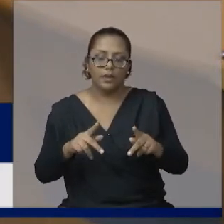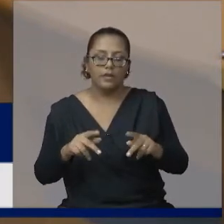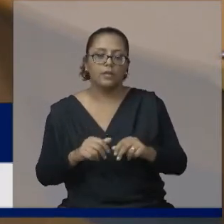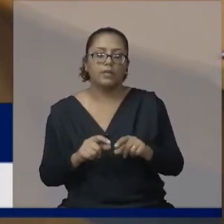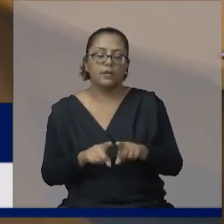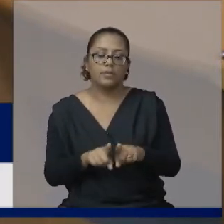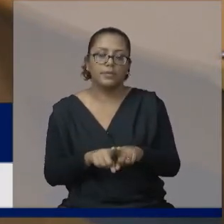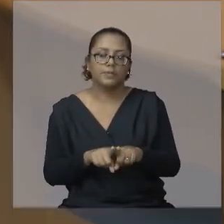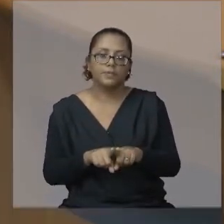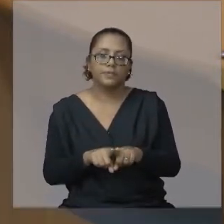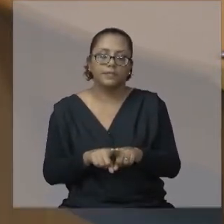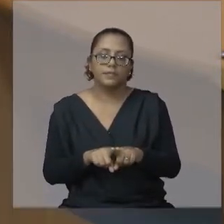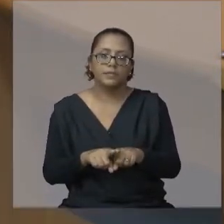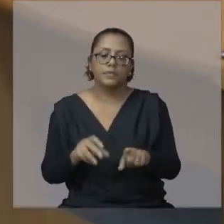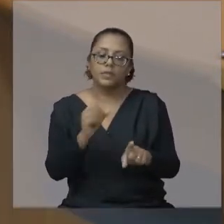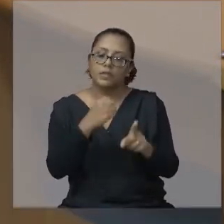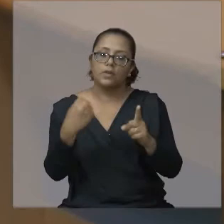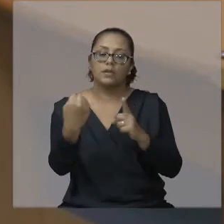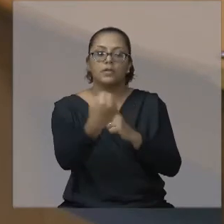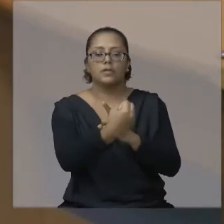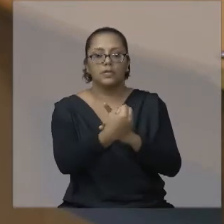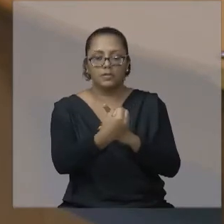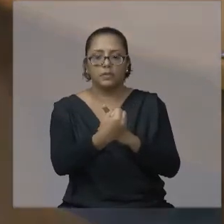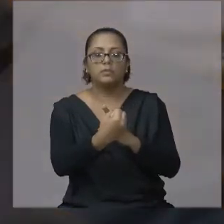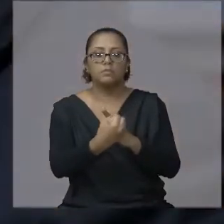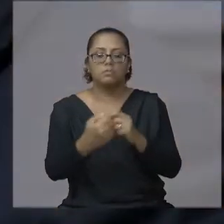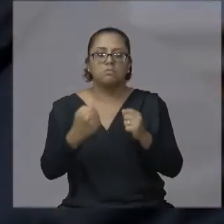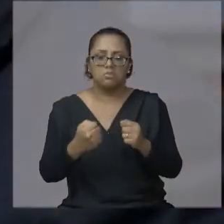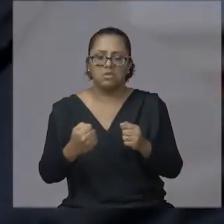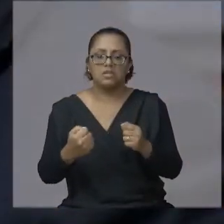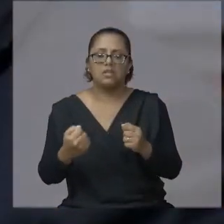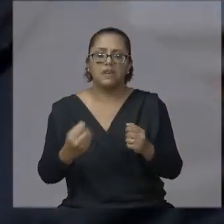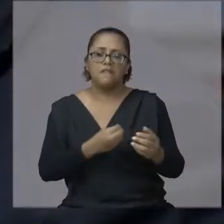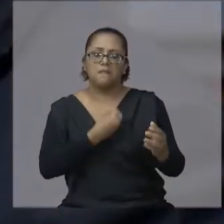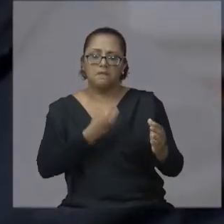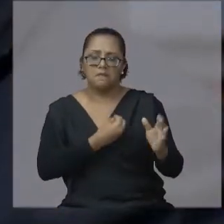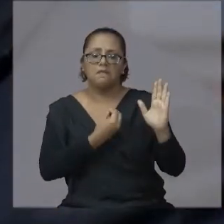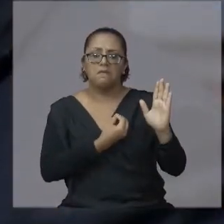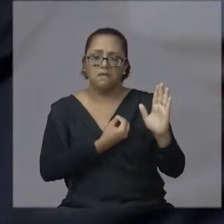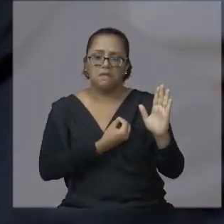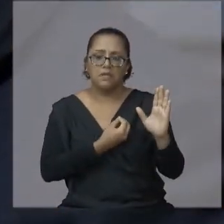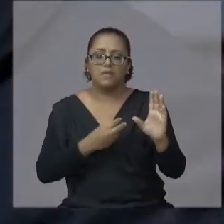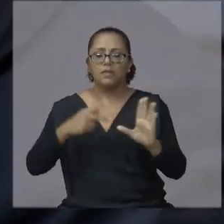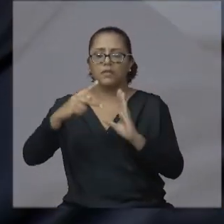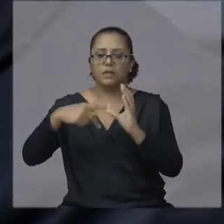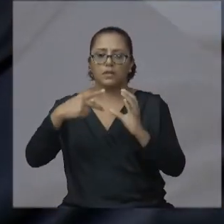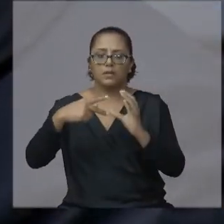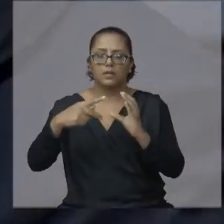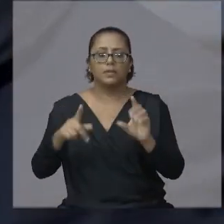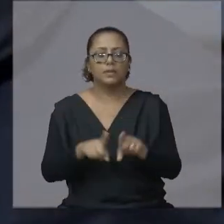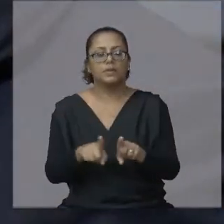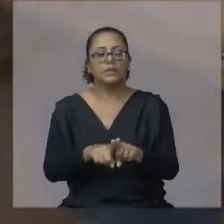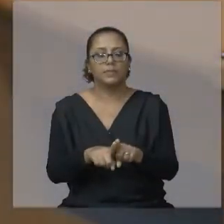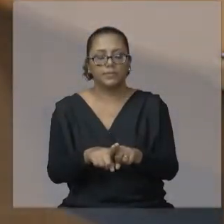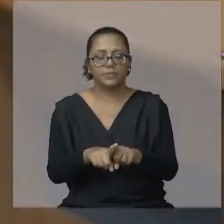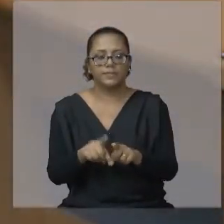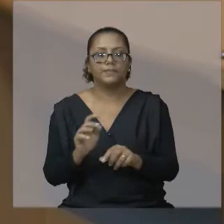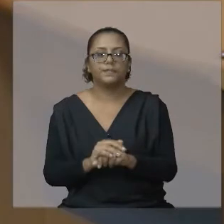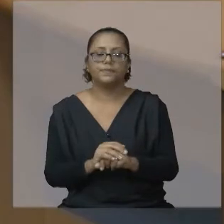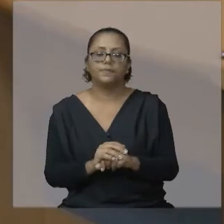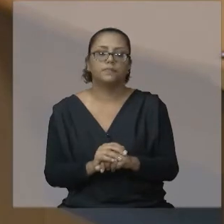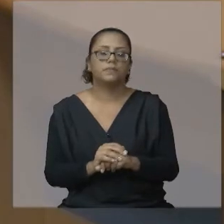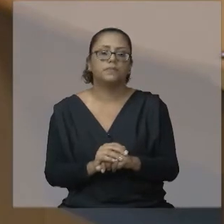sociedade e da população sejam garantidos e ampliados. Plural, porque aqui estão